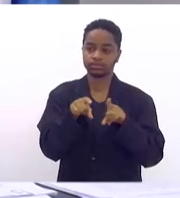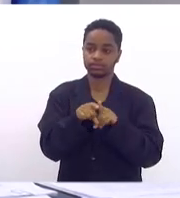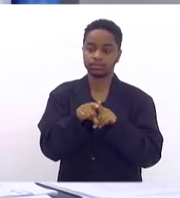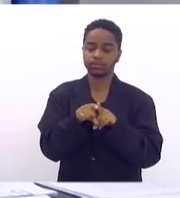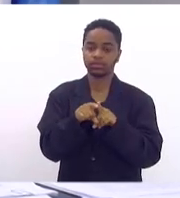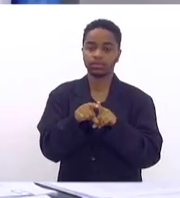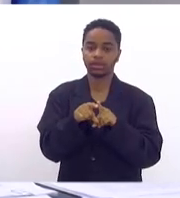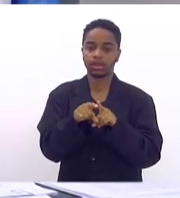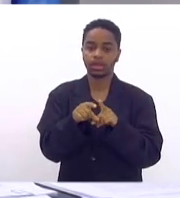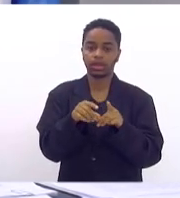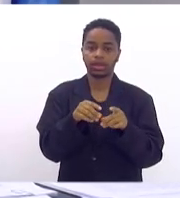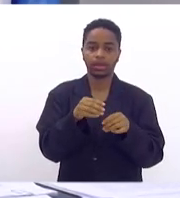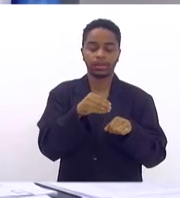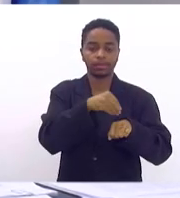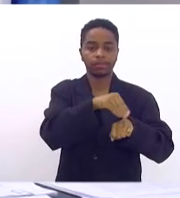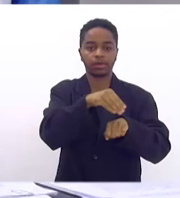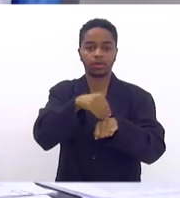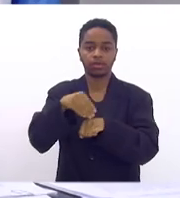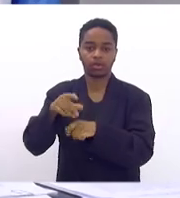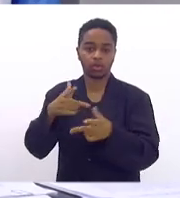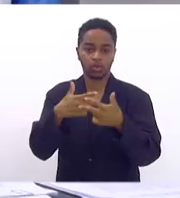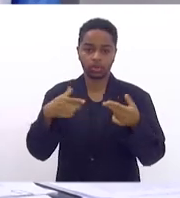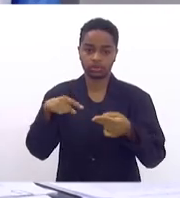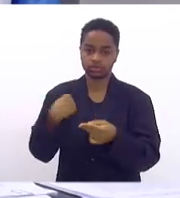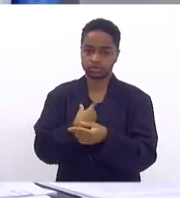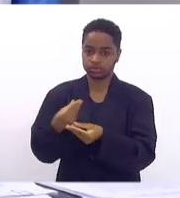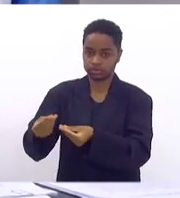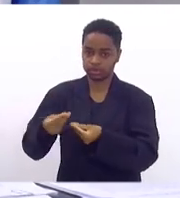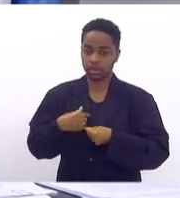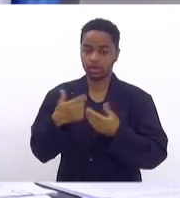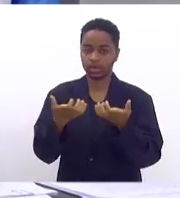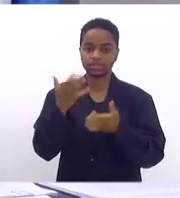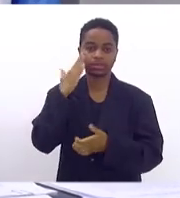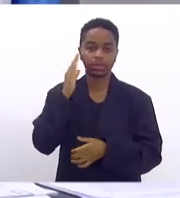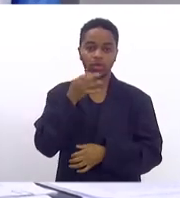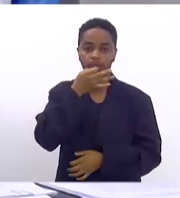chegam. Então, eu gostaria de ouvir a deputada Dani